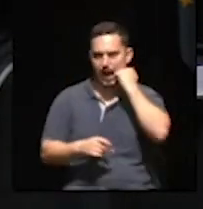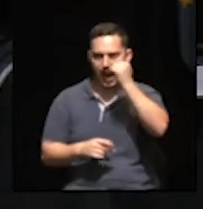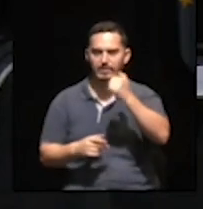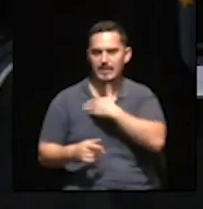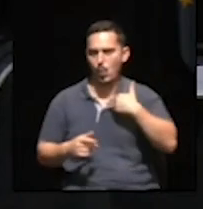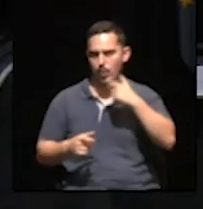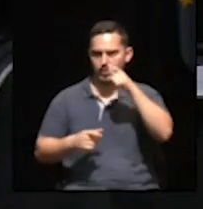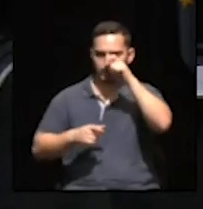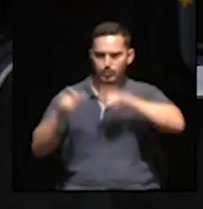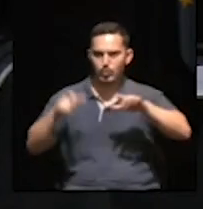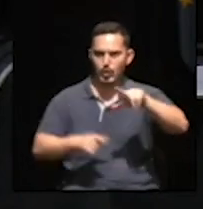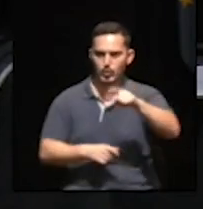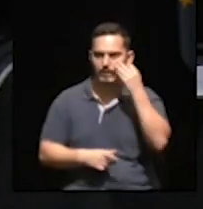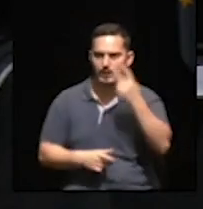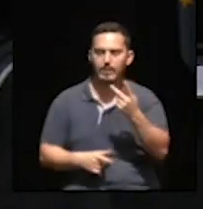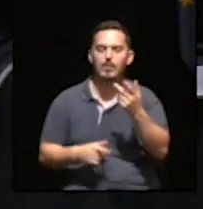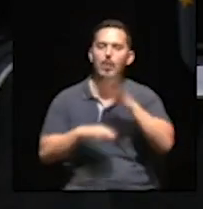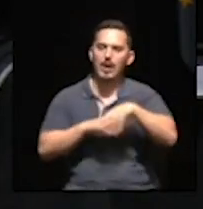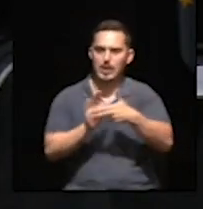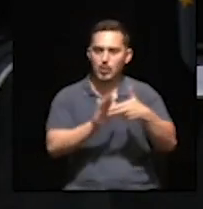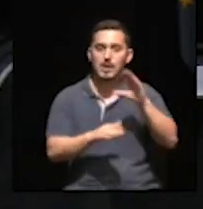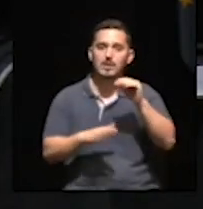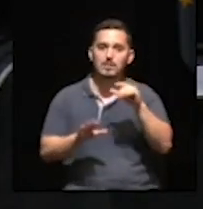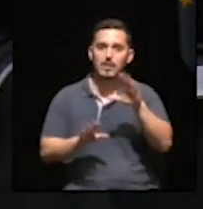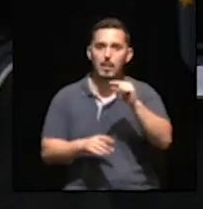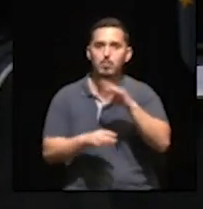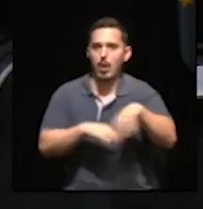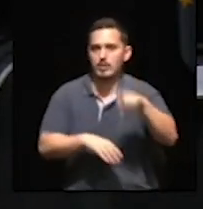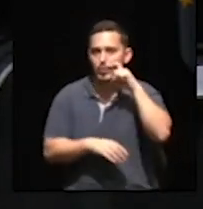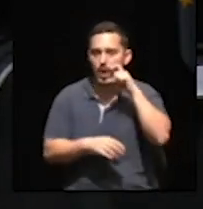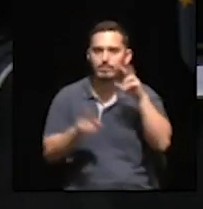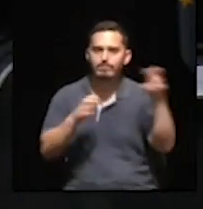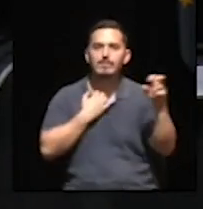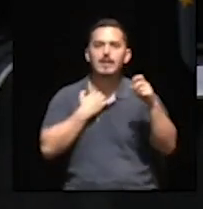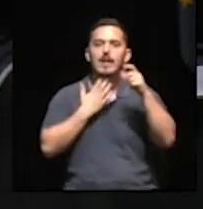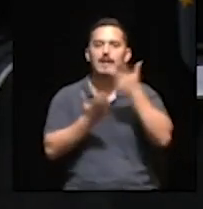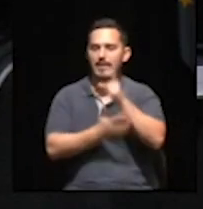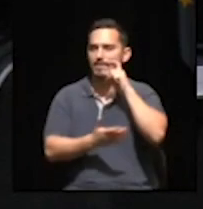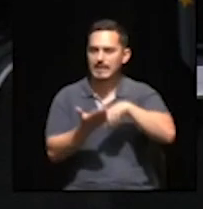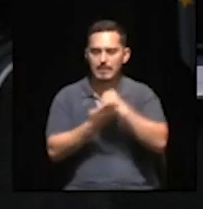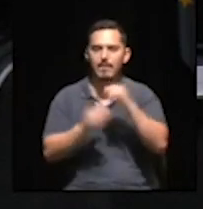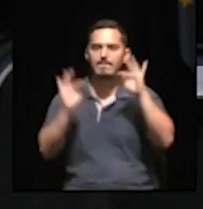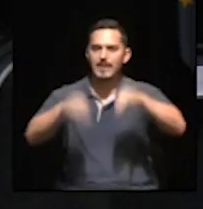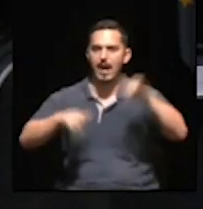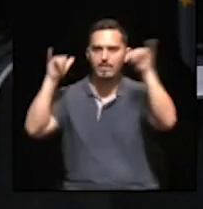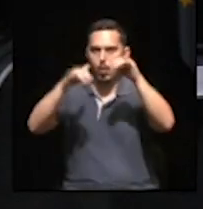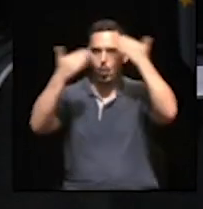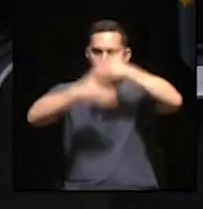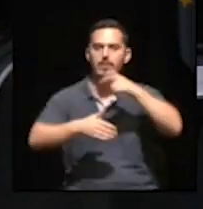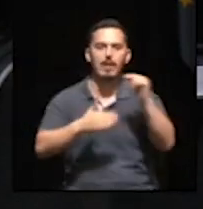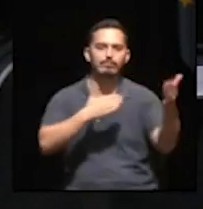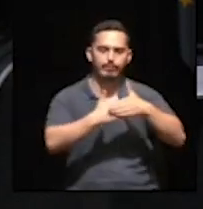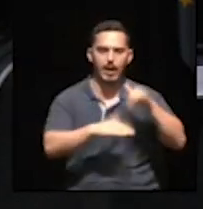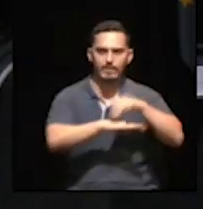dos lisboetas por estas razões mas também por questões de segurança o livre sempre defendeu o fim dos voos noturnos o encerramento